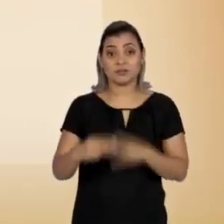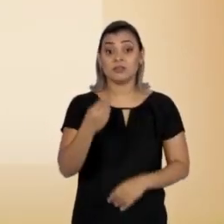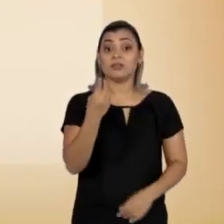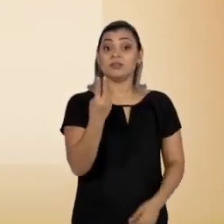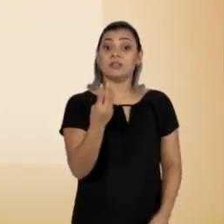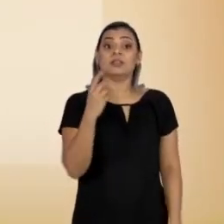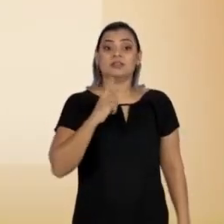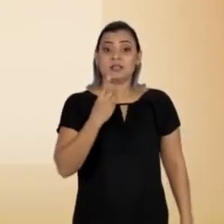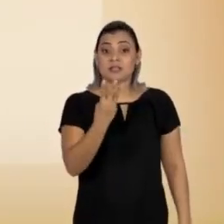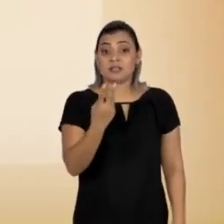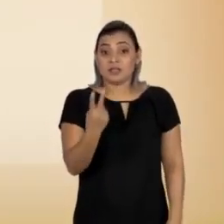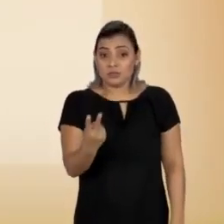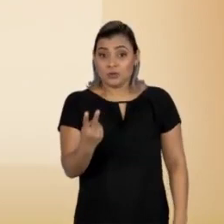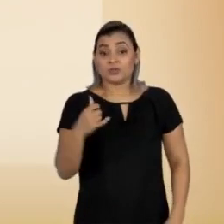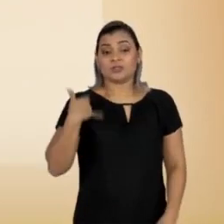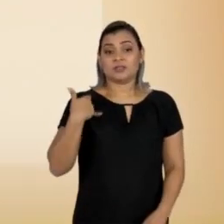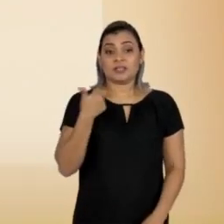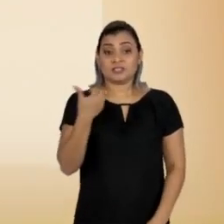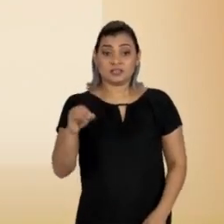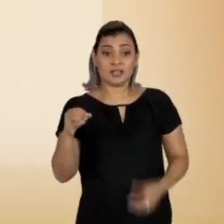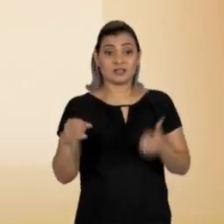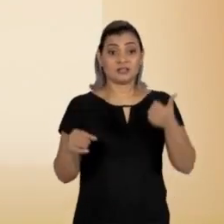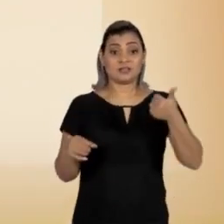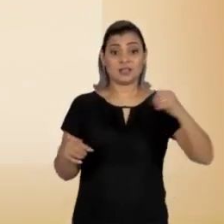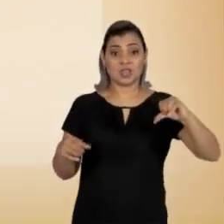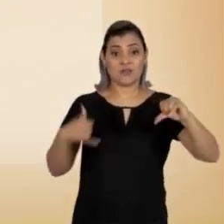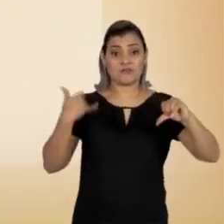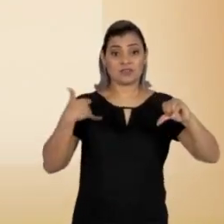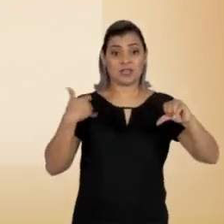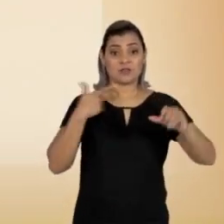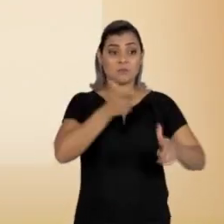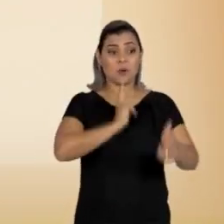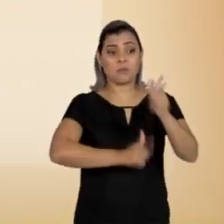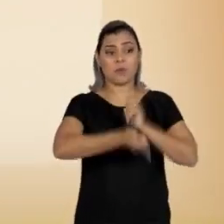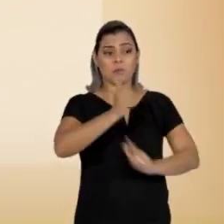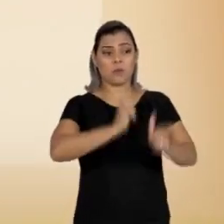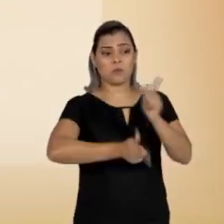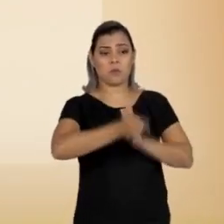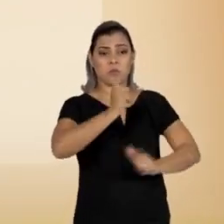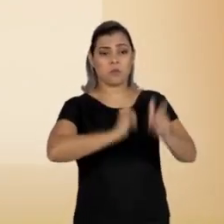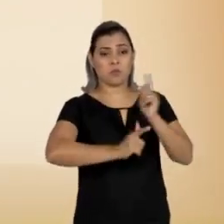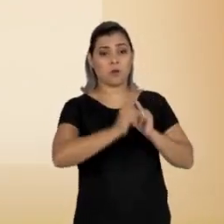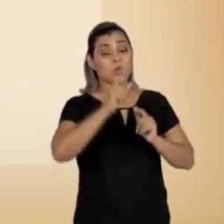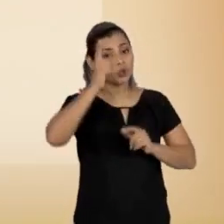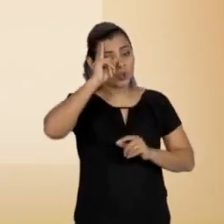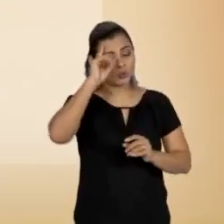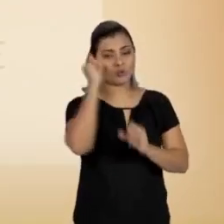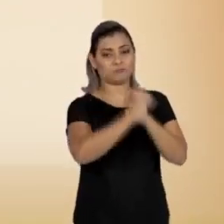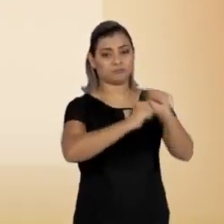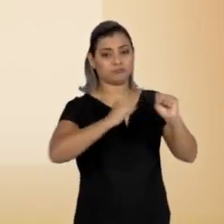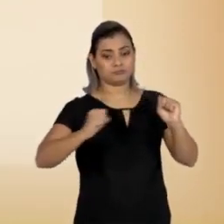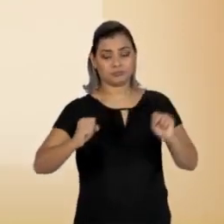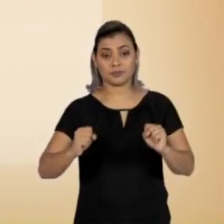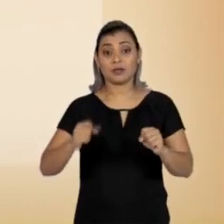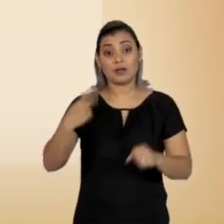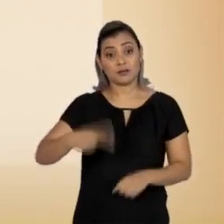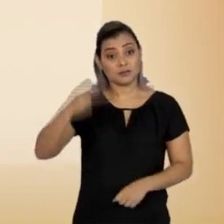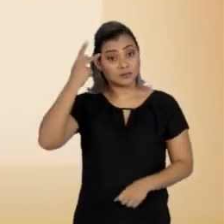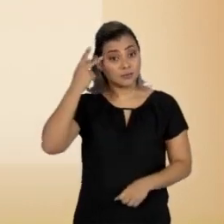meninos e meninas de 10 a 19 anos são assassinados por dia no país. Nos últimos 10 anos, em São